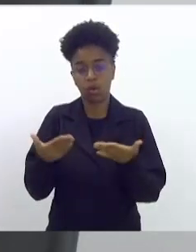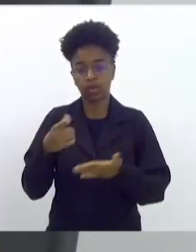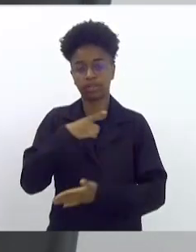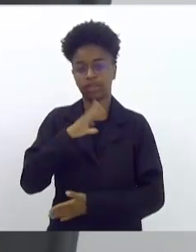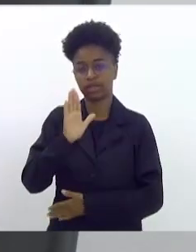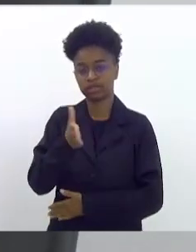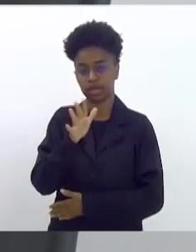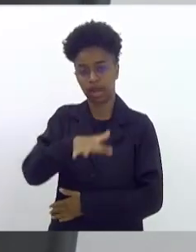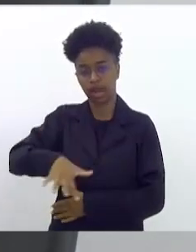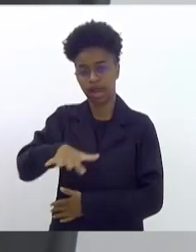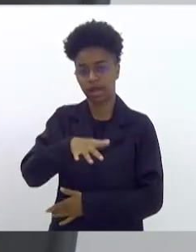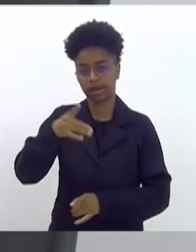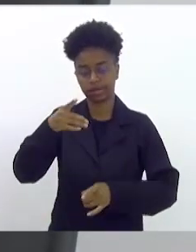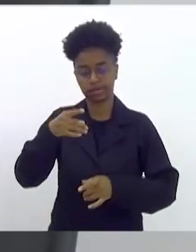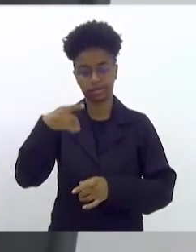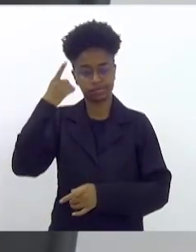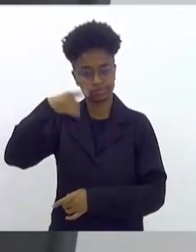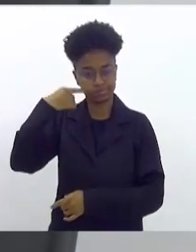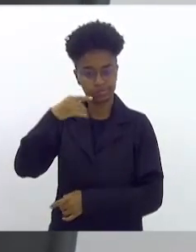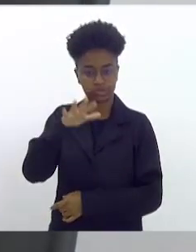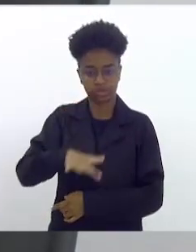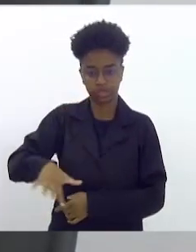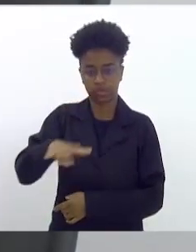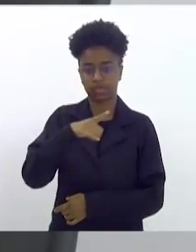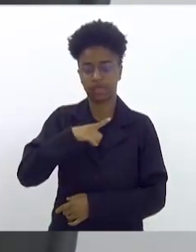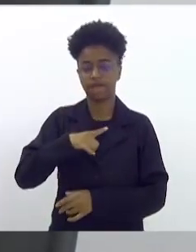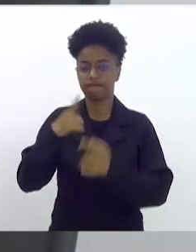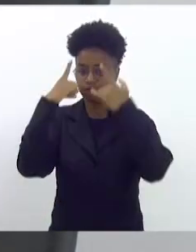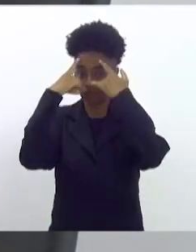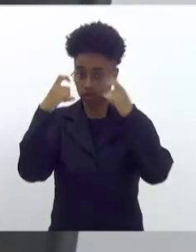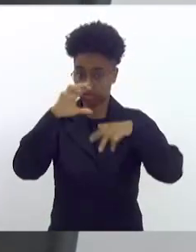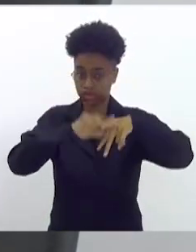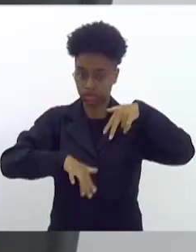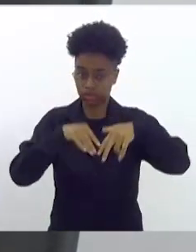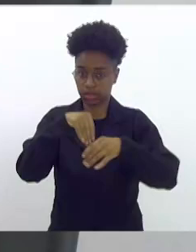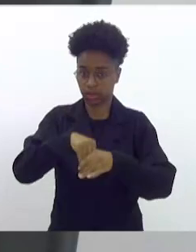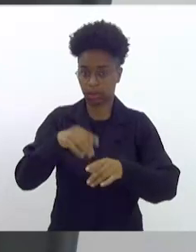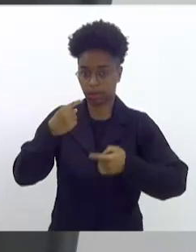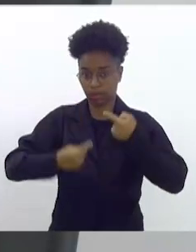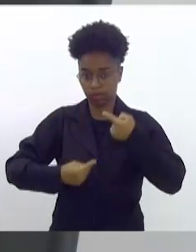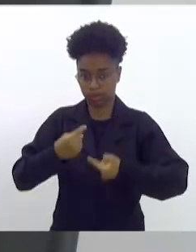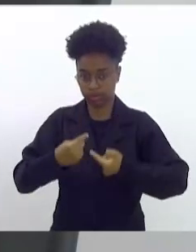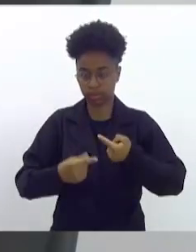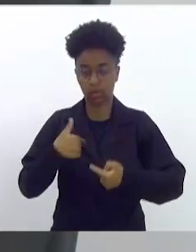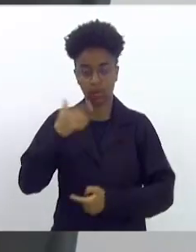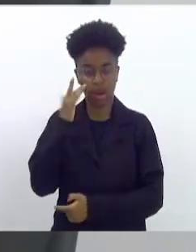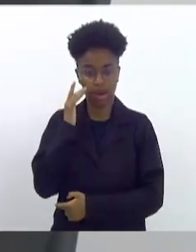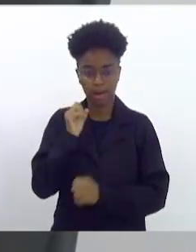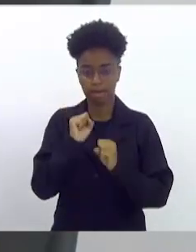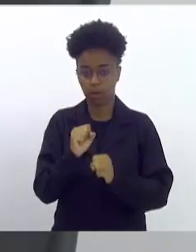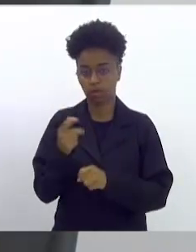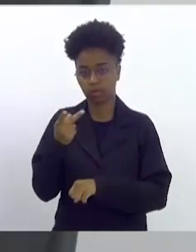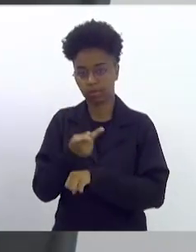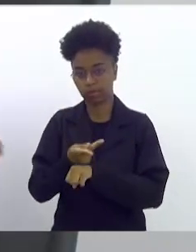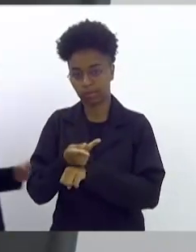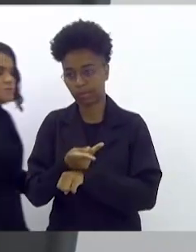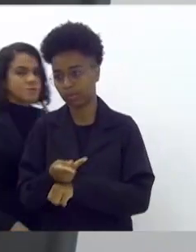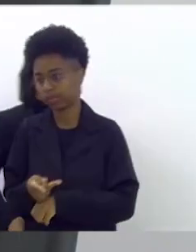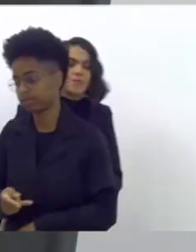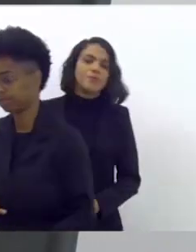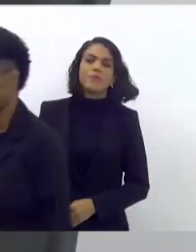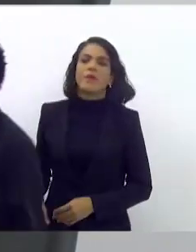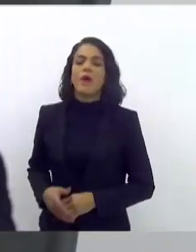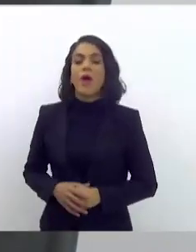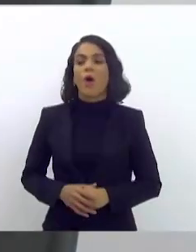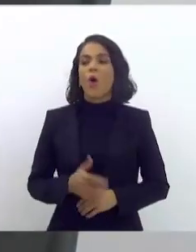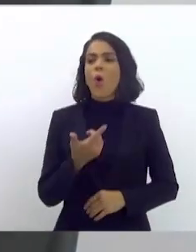da advocacia eleitoral a questão da violência de gênero na política. Acho que a gente podia aí buscar alguém